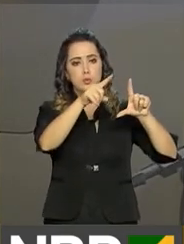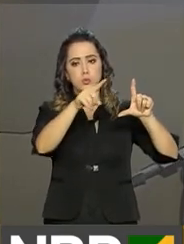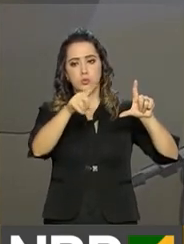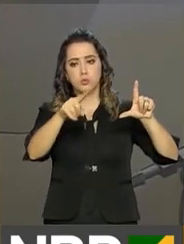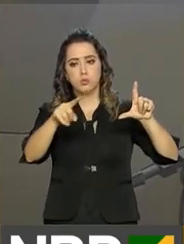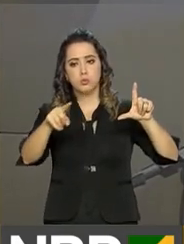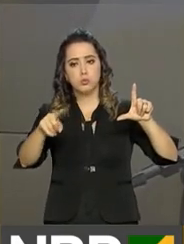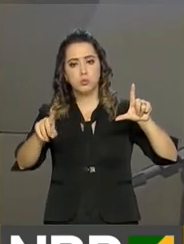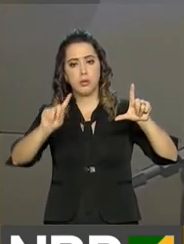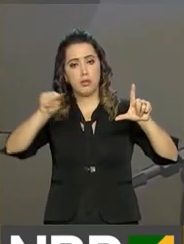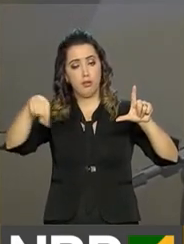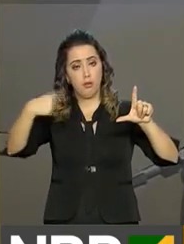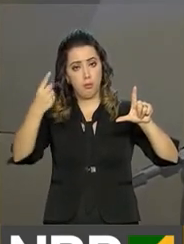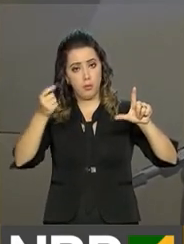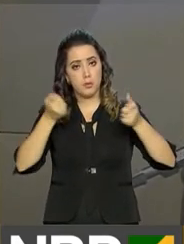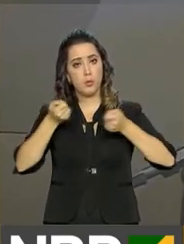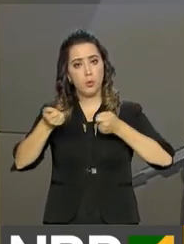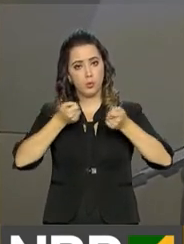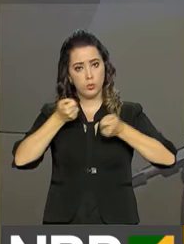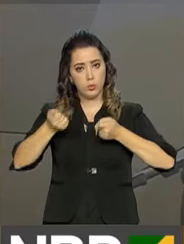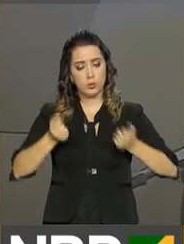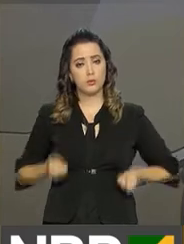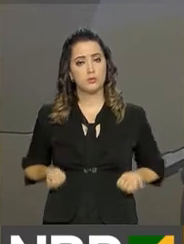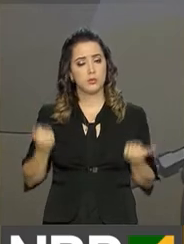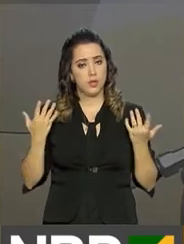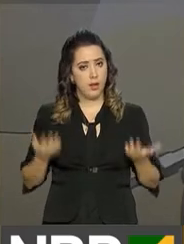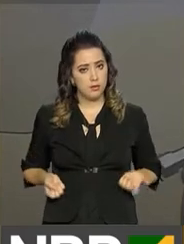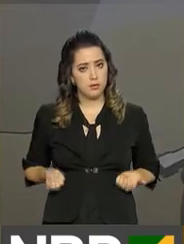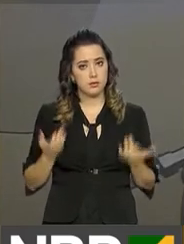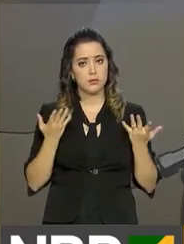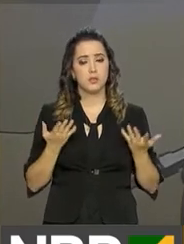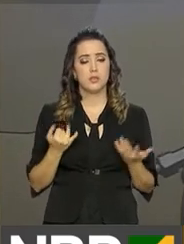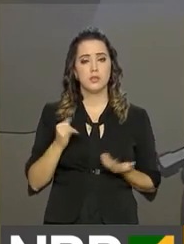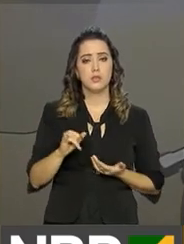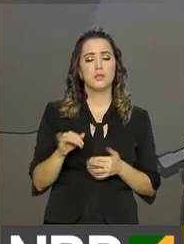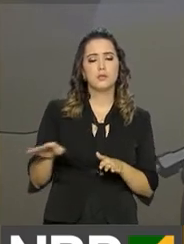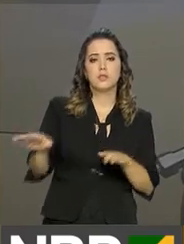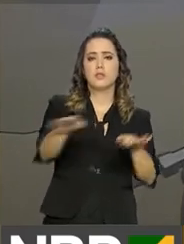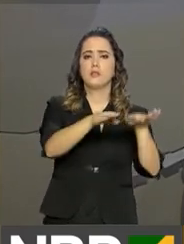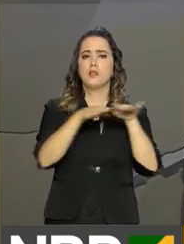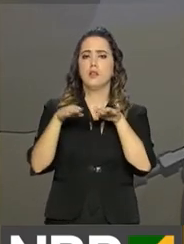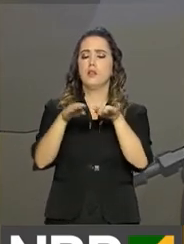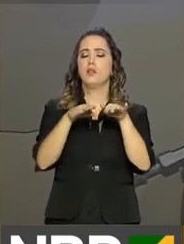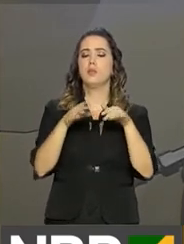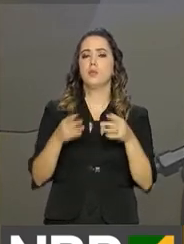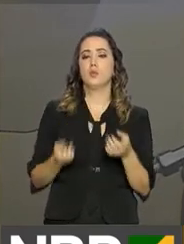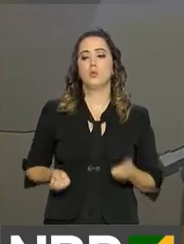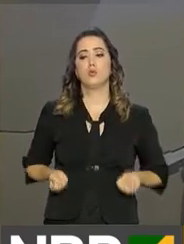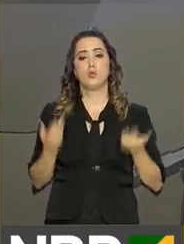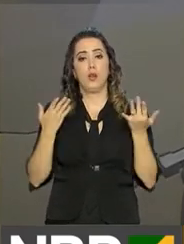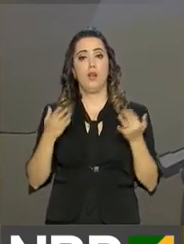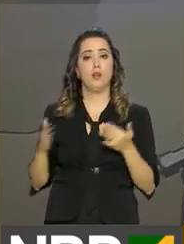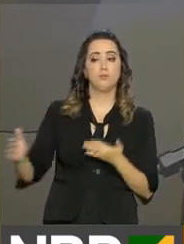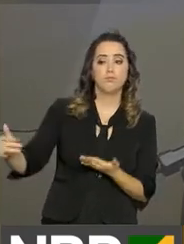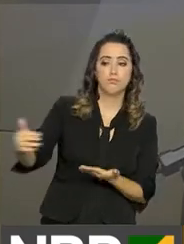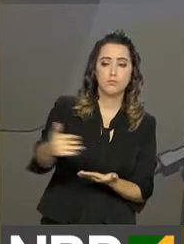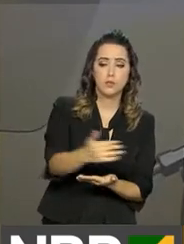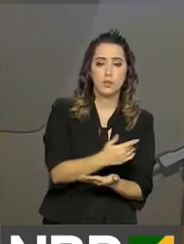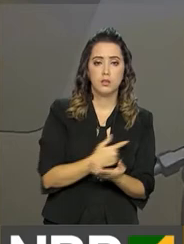equilíbrio das contas públicas, né? Então, quando você faz esse equilíbrio fiscal, é que você, isso redunda,